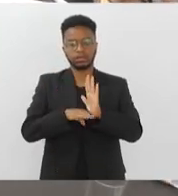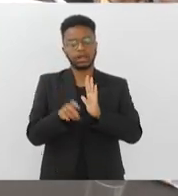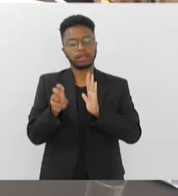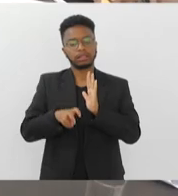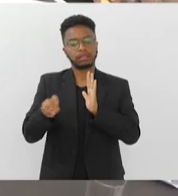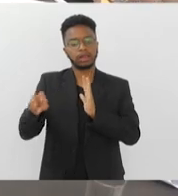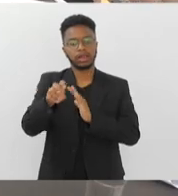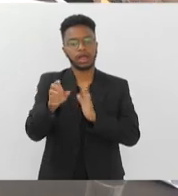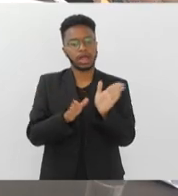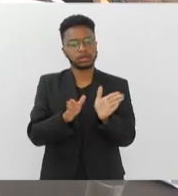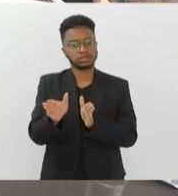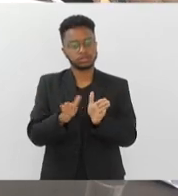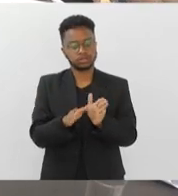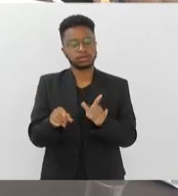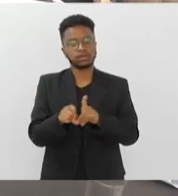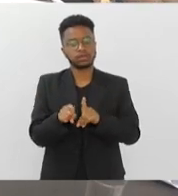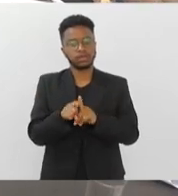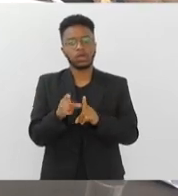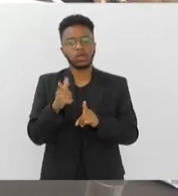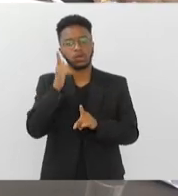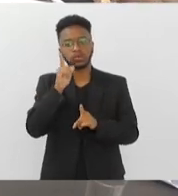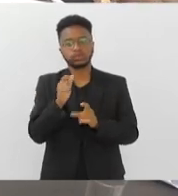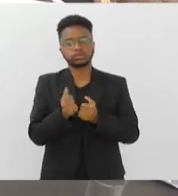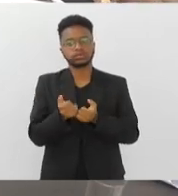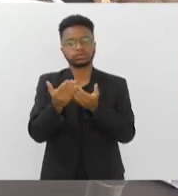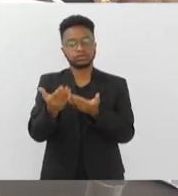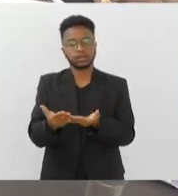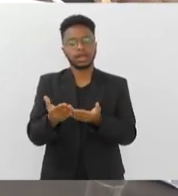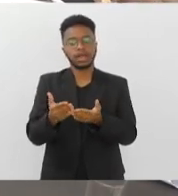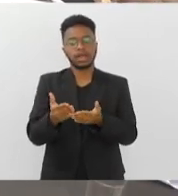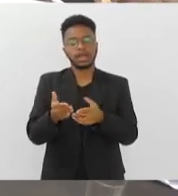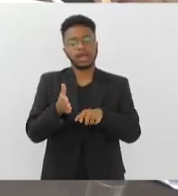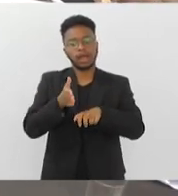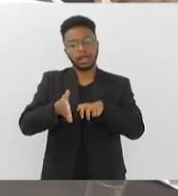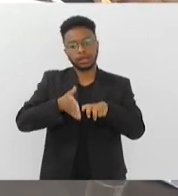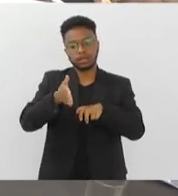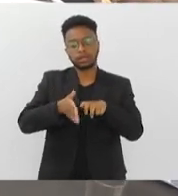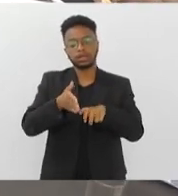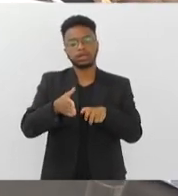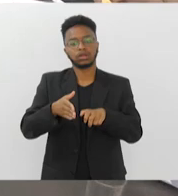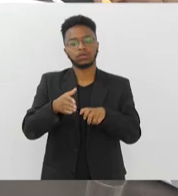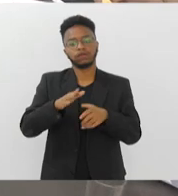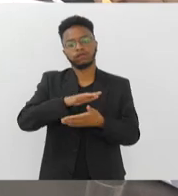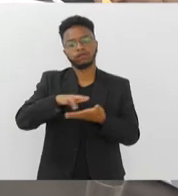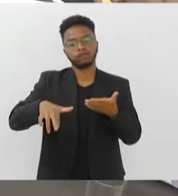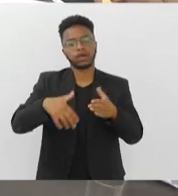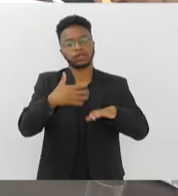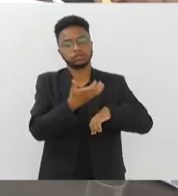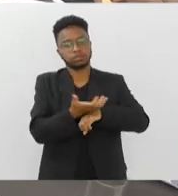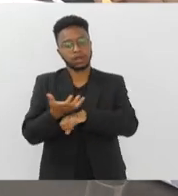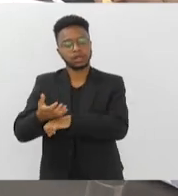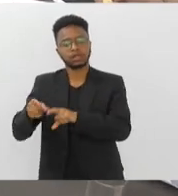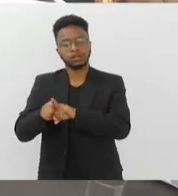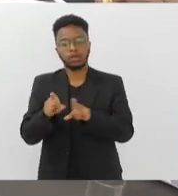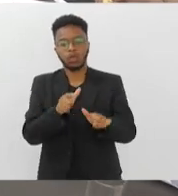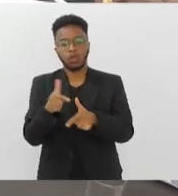Acessíveis, que garante a disponibilização de cadeira Juliette em todos os parques e ou unidades de